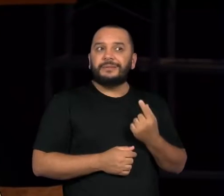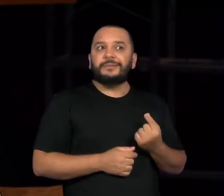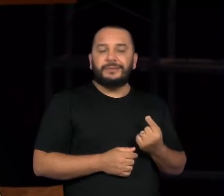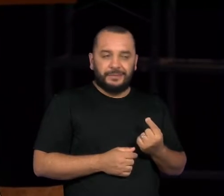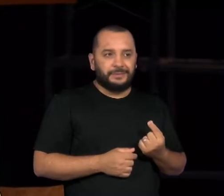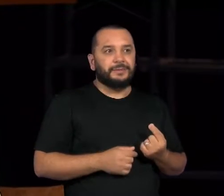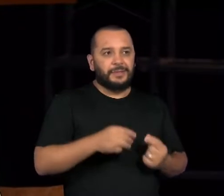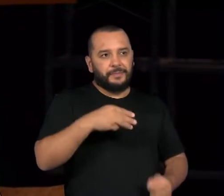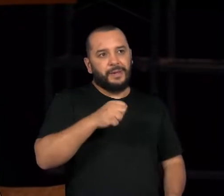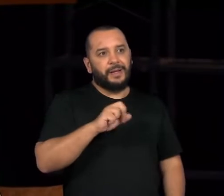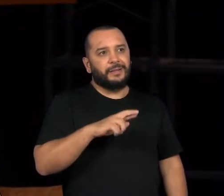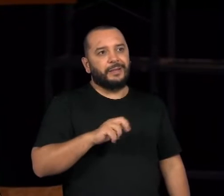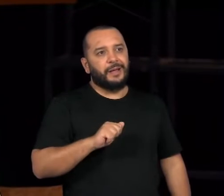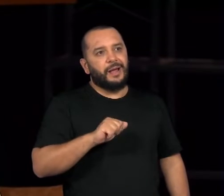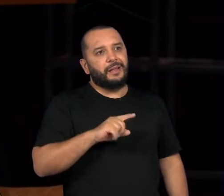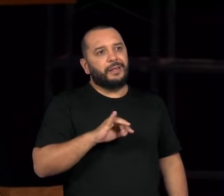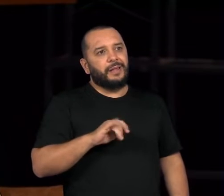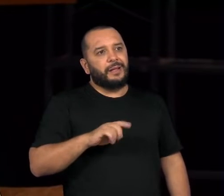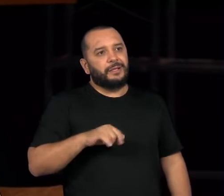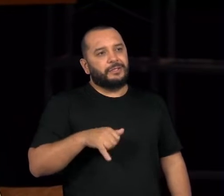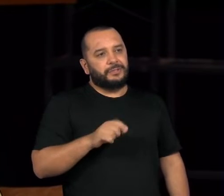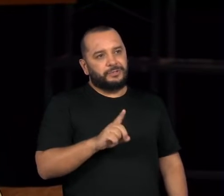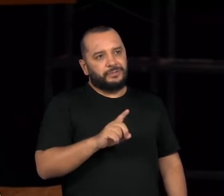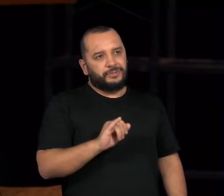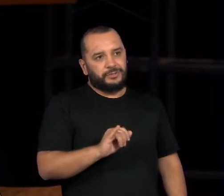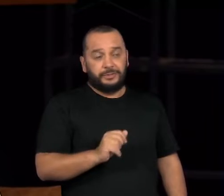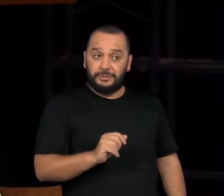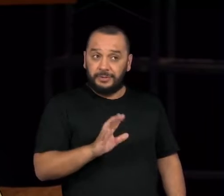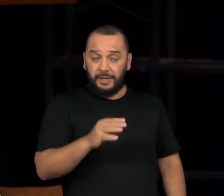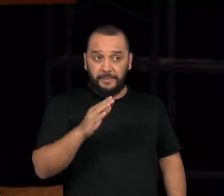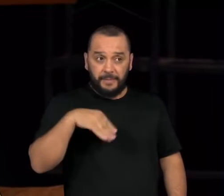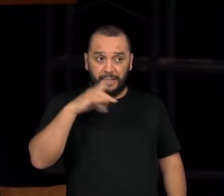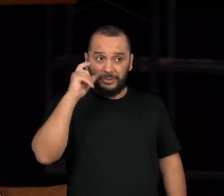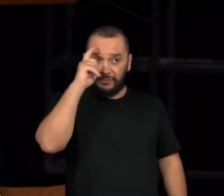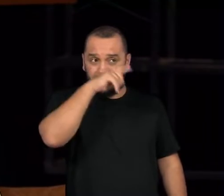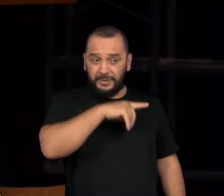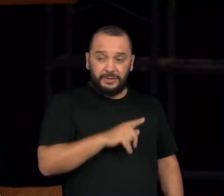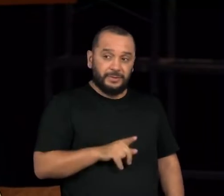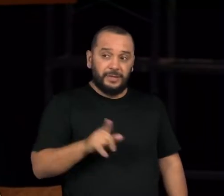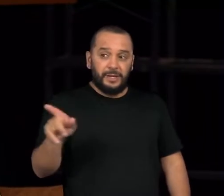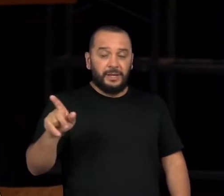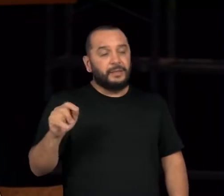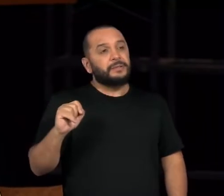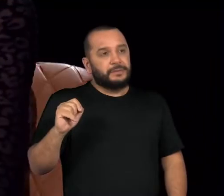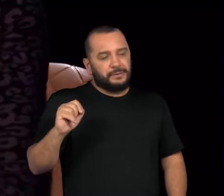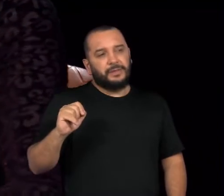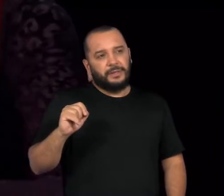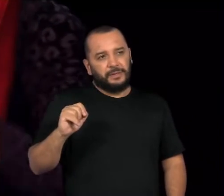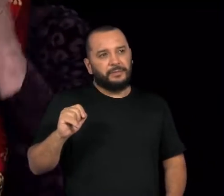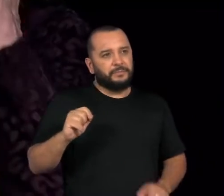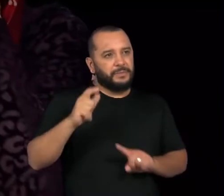Amaral. É mais complicado compor uma personagem real do que uma de ficção?